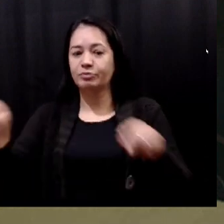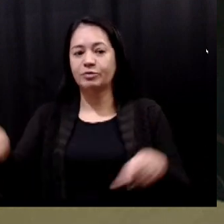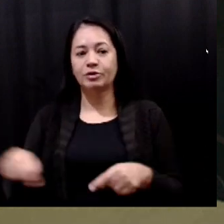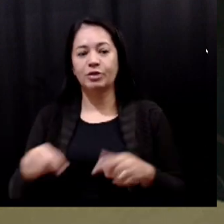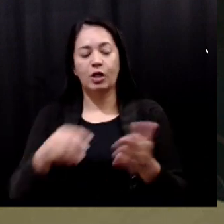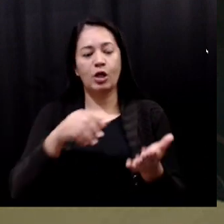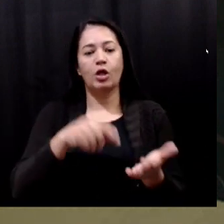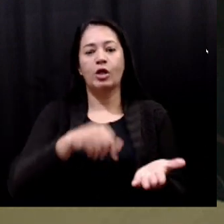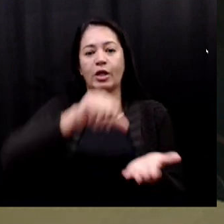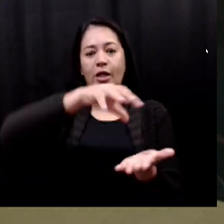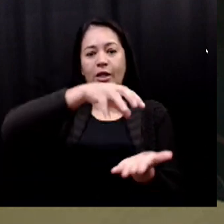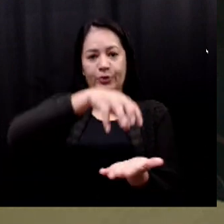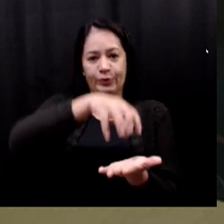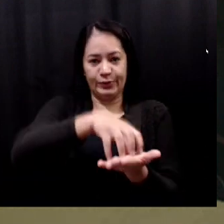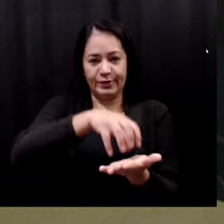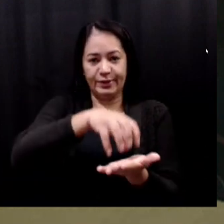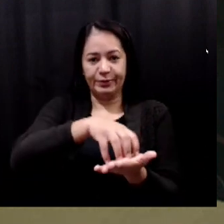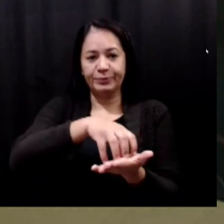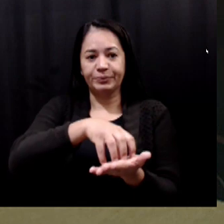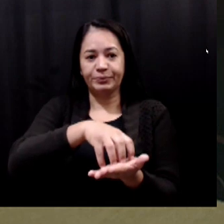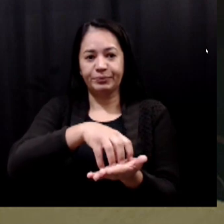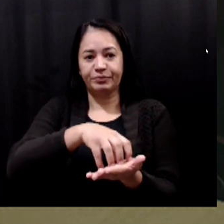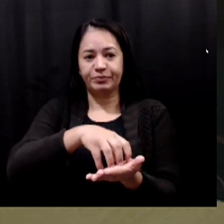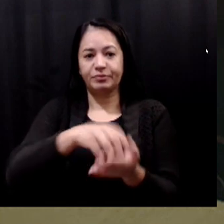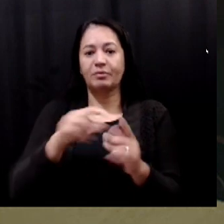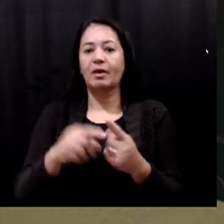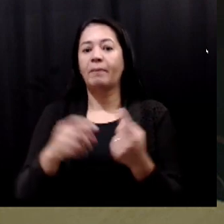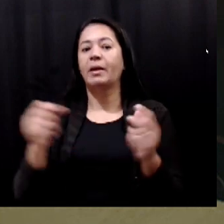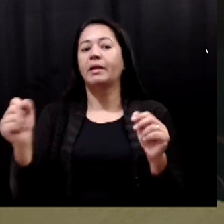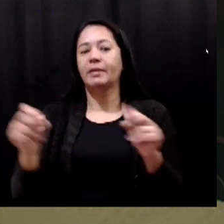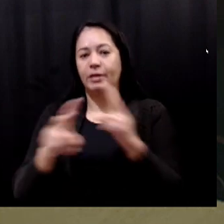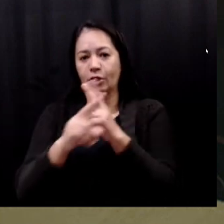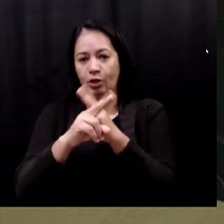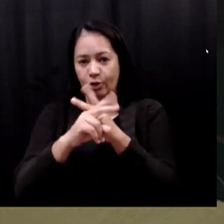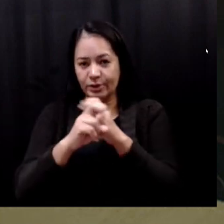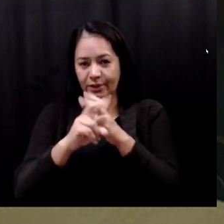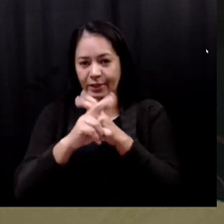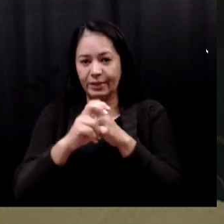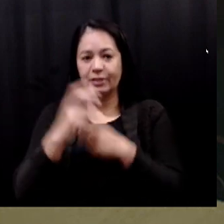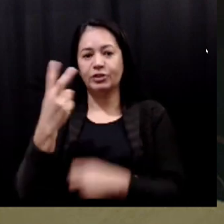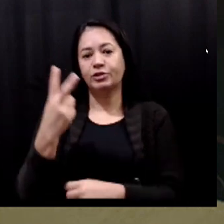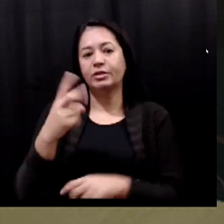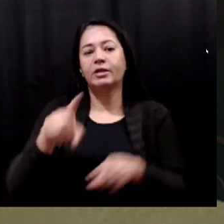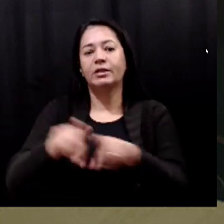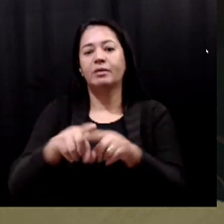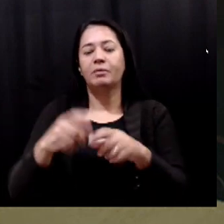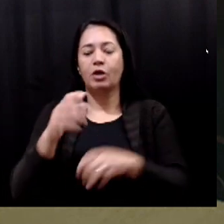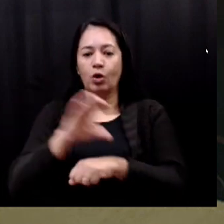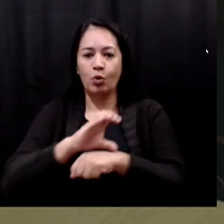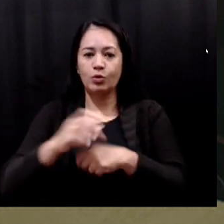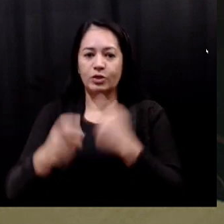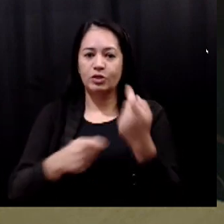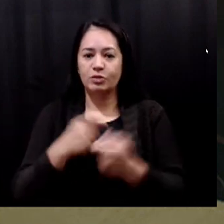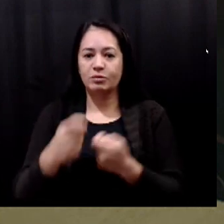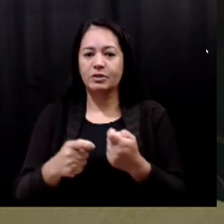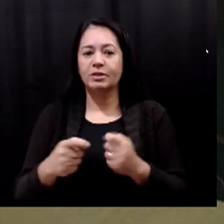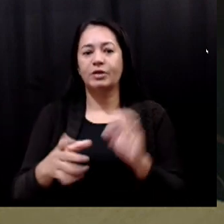centro, tá? Com exceção do Satélite Íris, que terá cursos de administração e segurança do trabalho, e